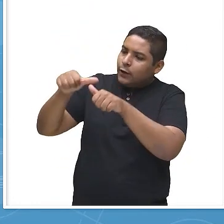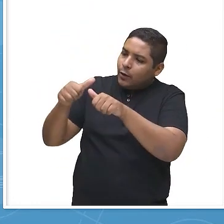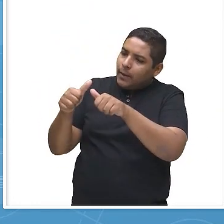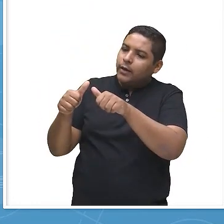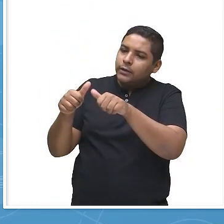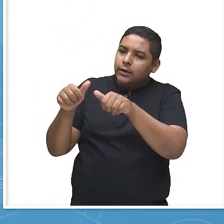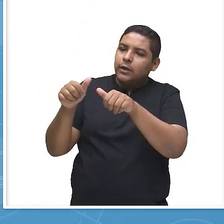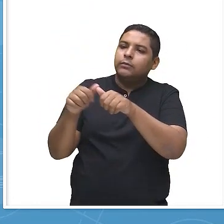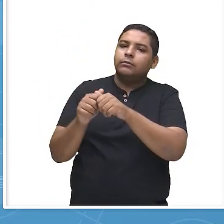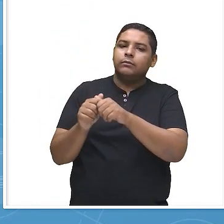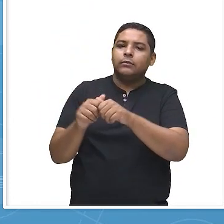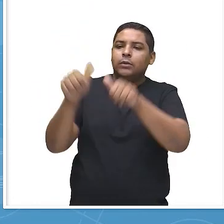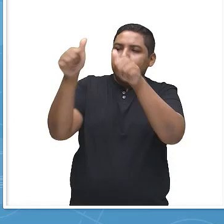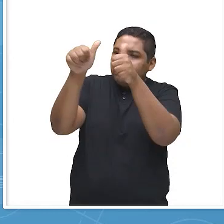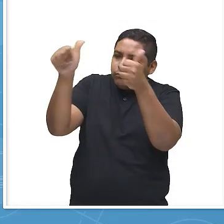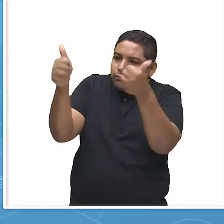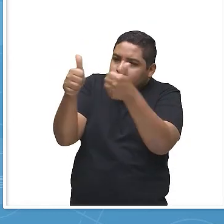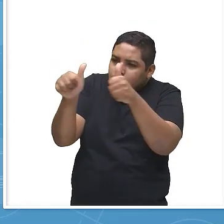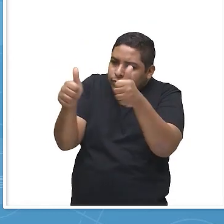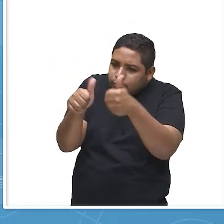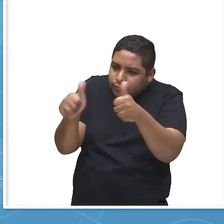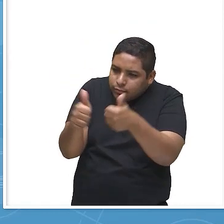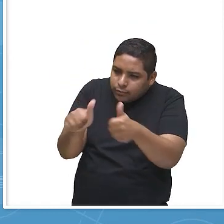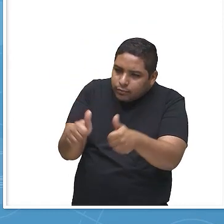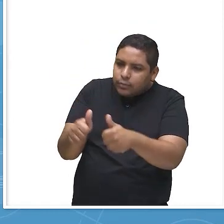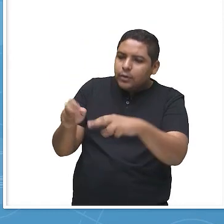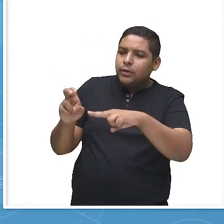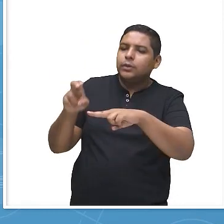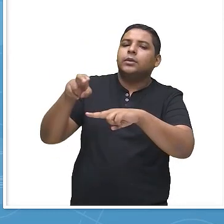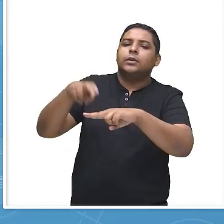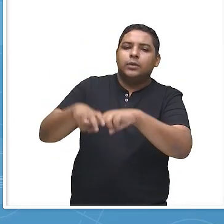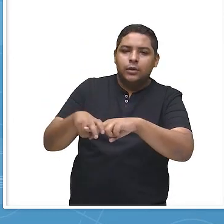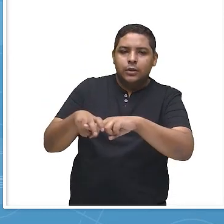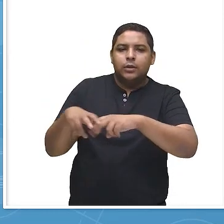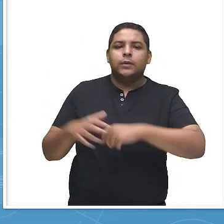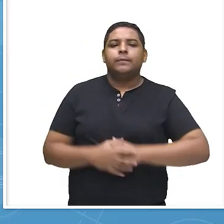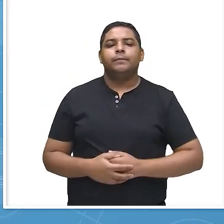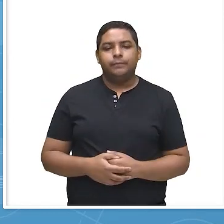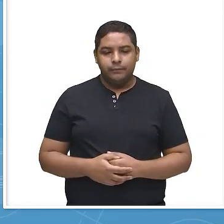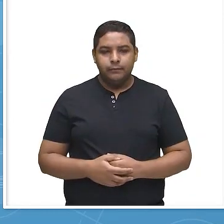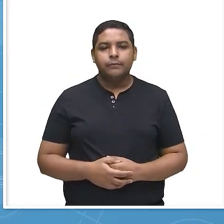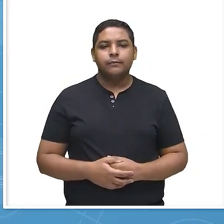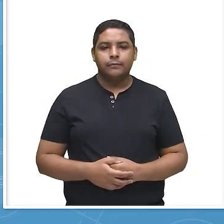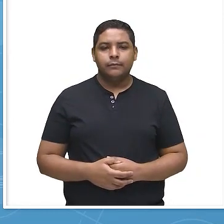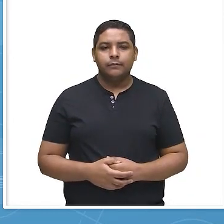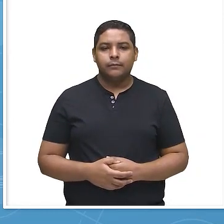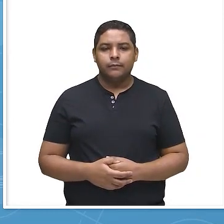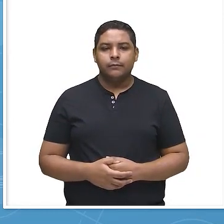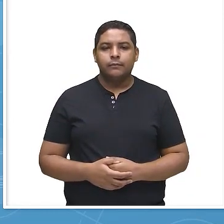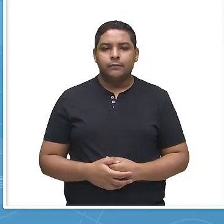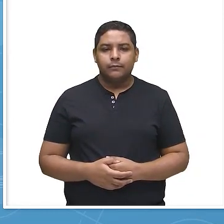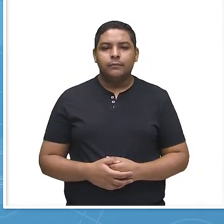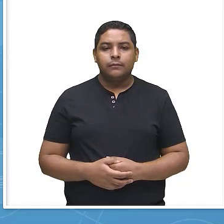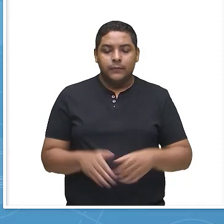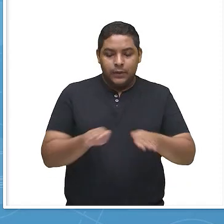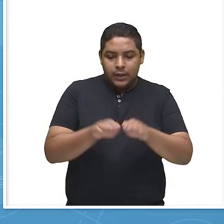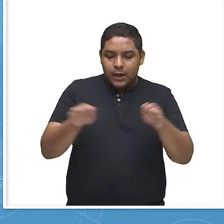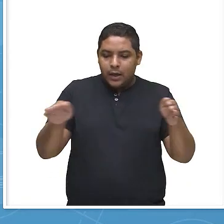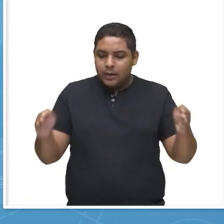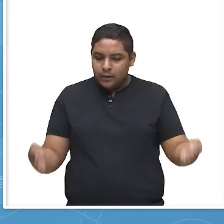em pilhas de madeira, depois em lâminas de madeira, depois foi moldada em forma de mesa e